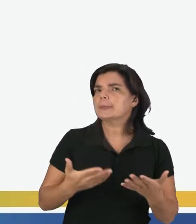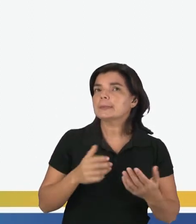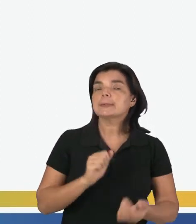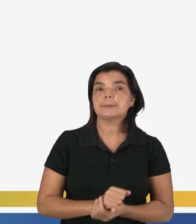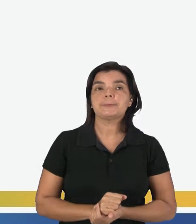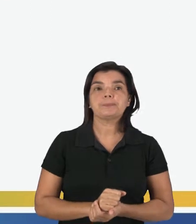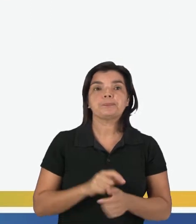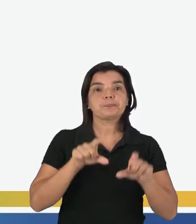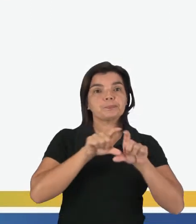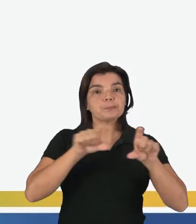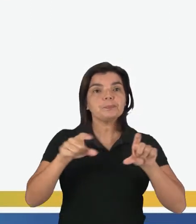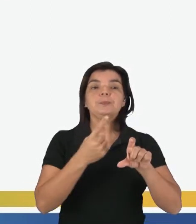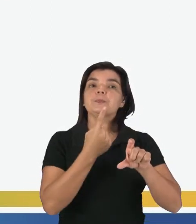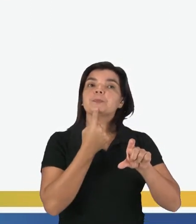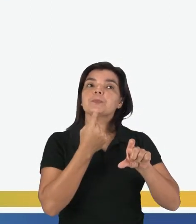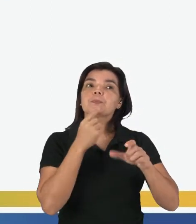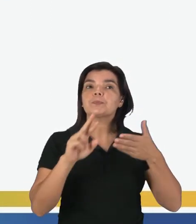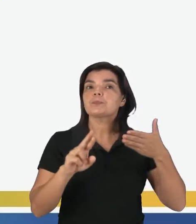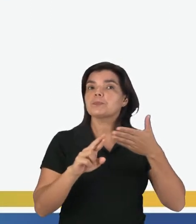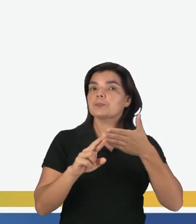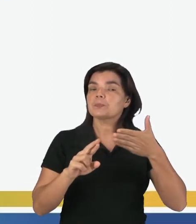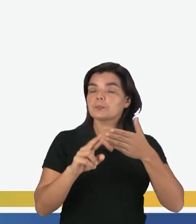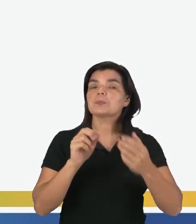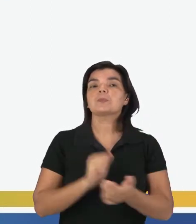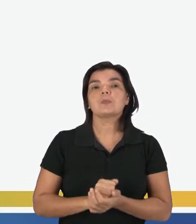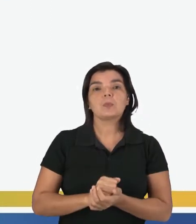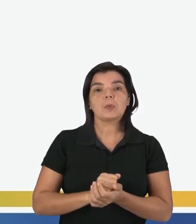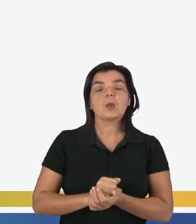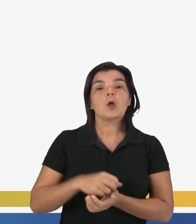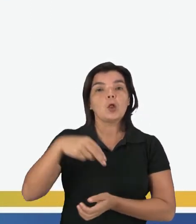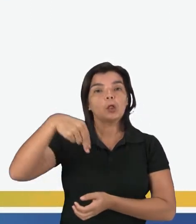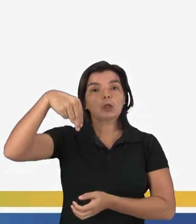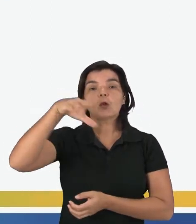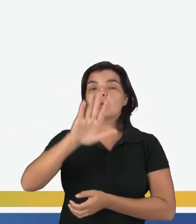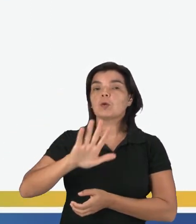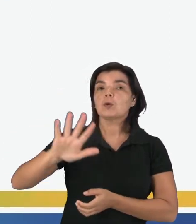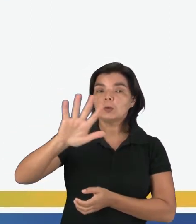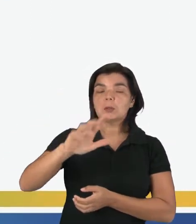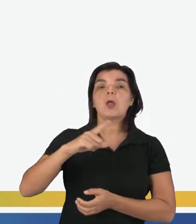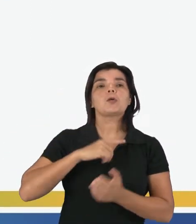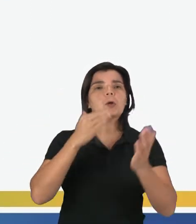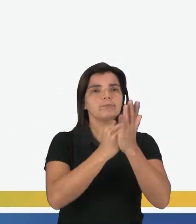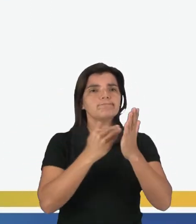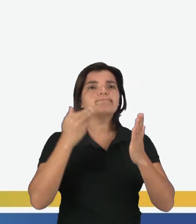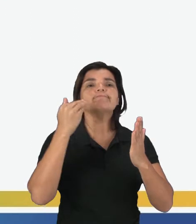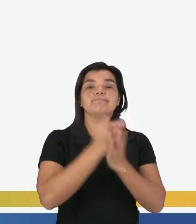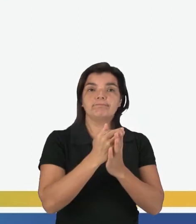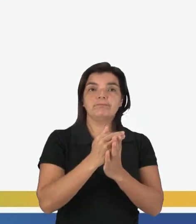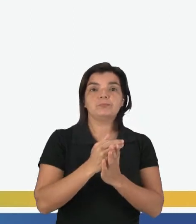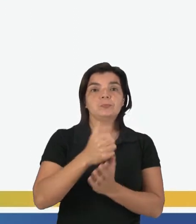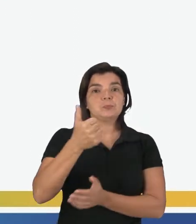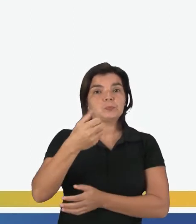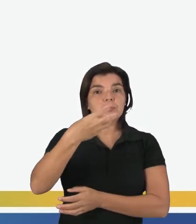a barra de vermelho, que se refere à região Nordeste, é a que tem o índice maior, com